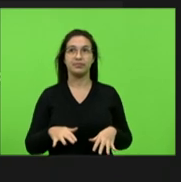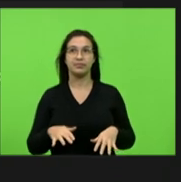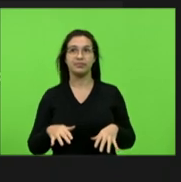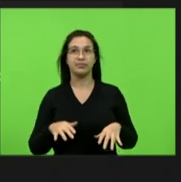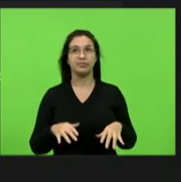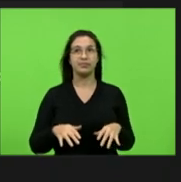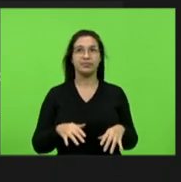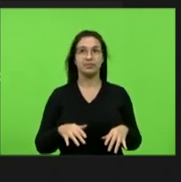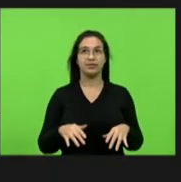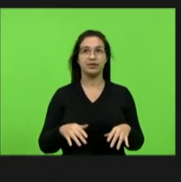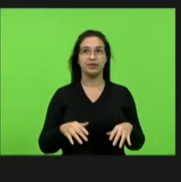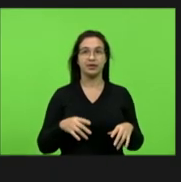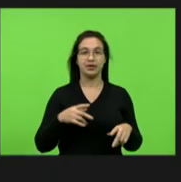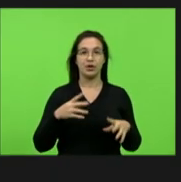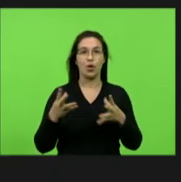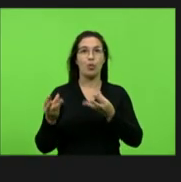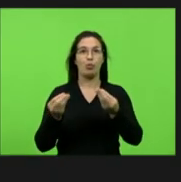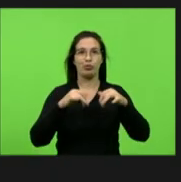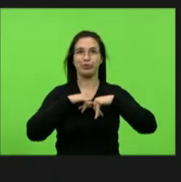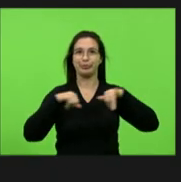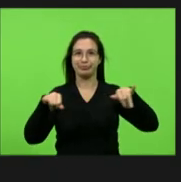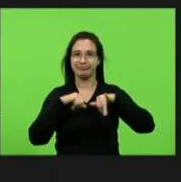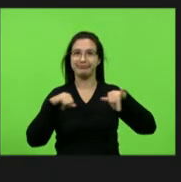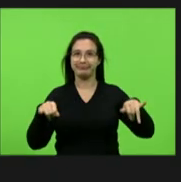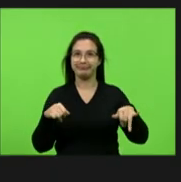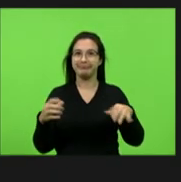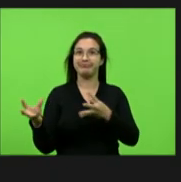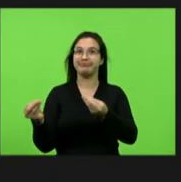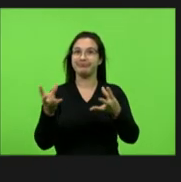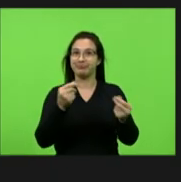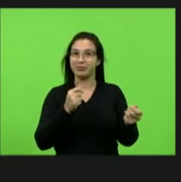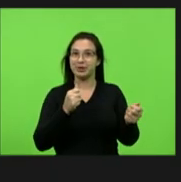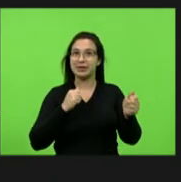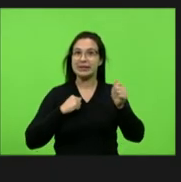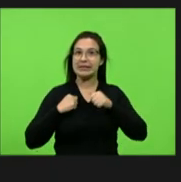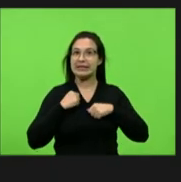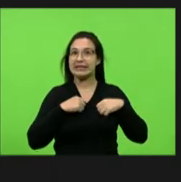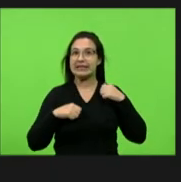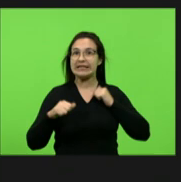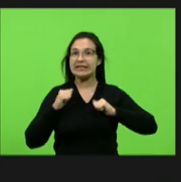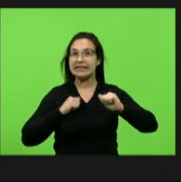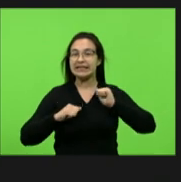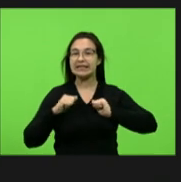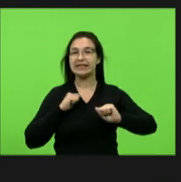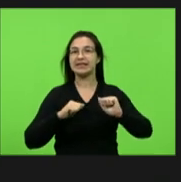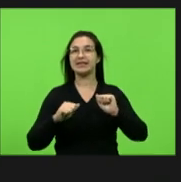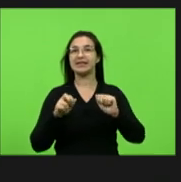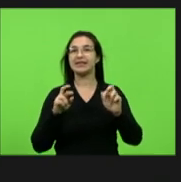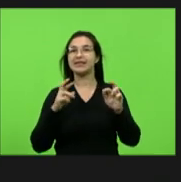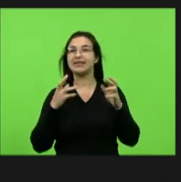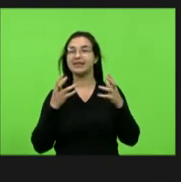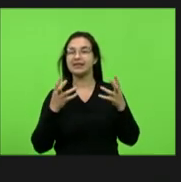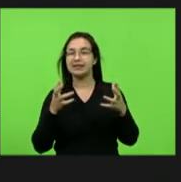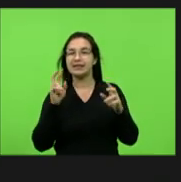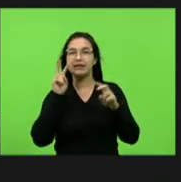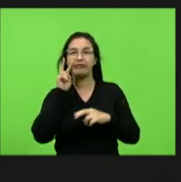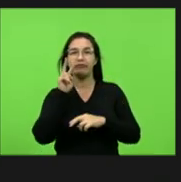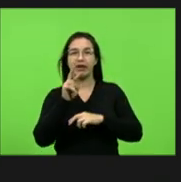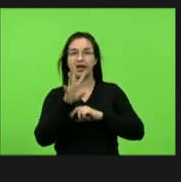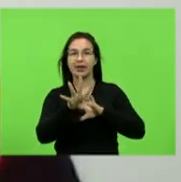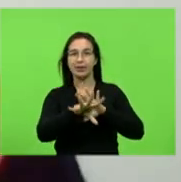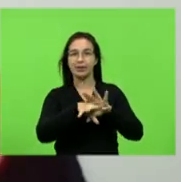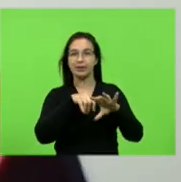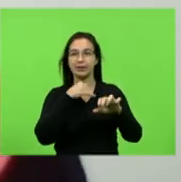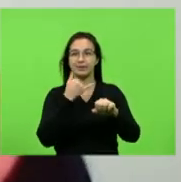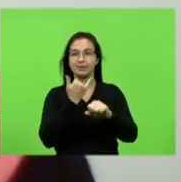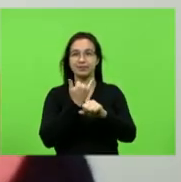tão aguardada, na expectativa de muitos que estão nos acompanhando também pelo YouTube. Quero